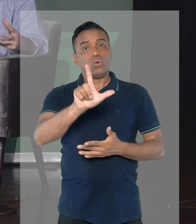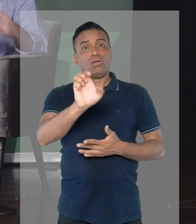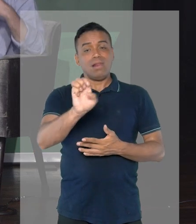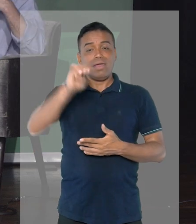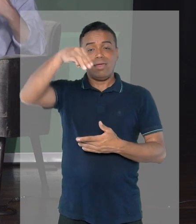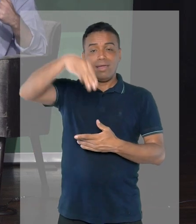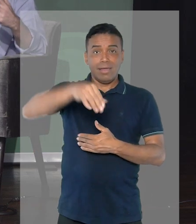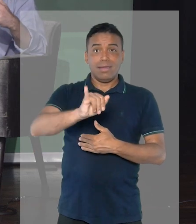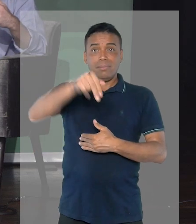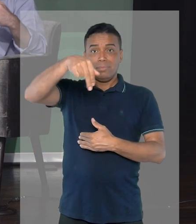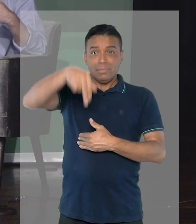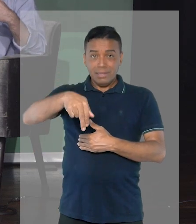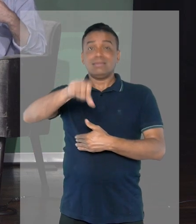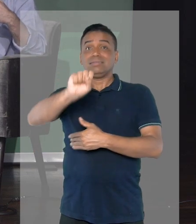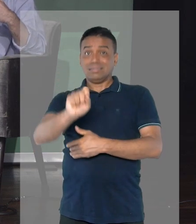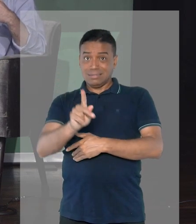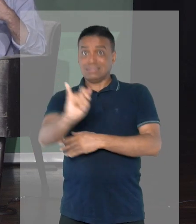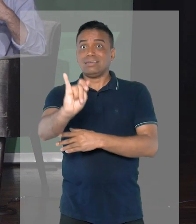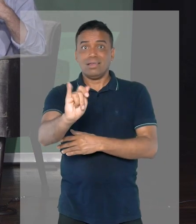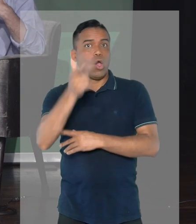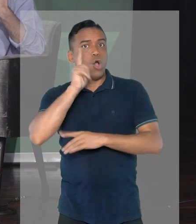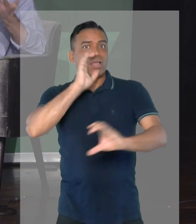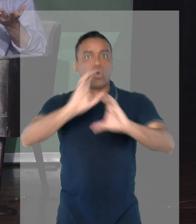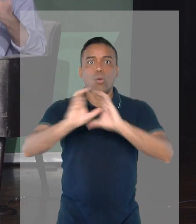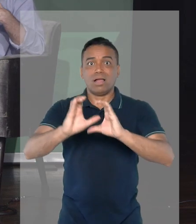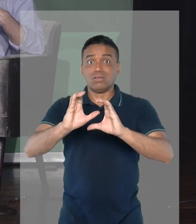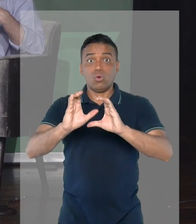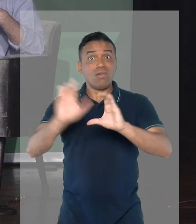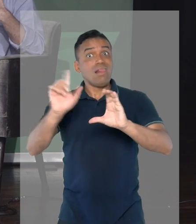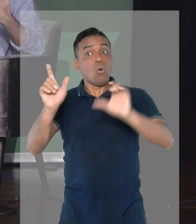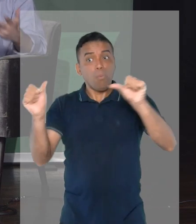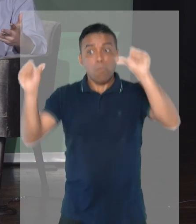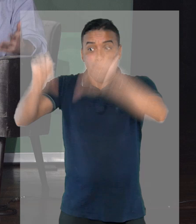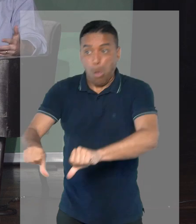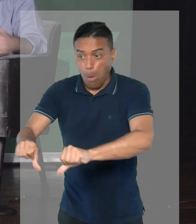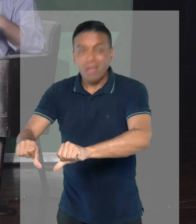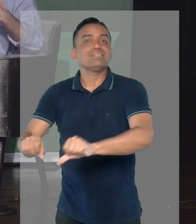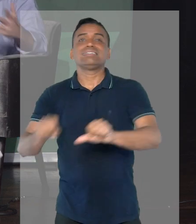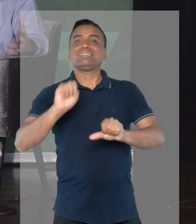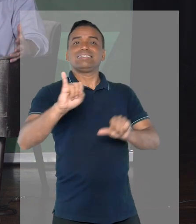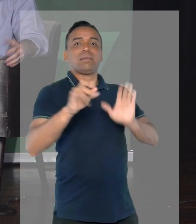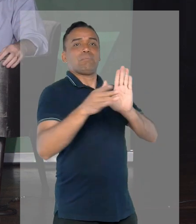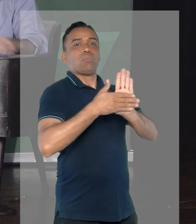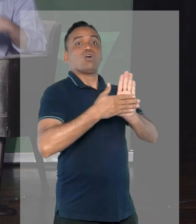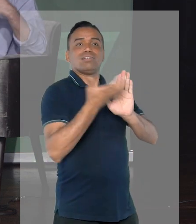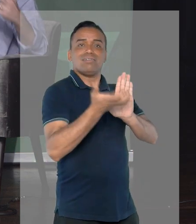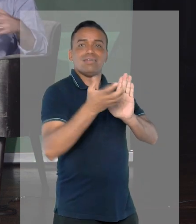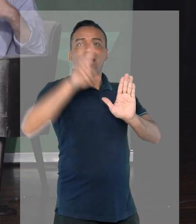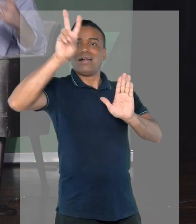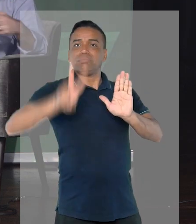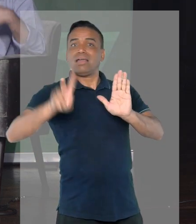isso, essa comunicabilidade, não como fracasso, mas como projeto. Assim. Ele queria ser lido. Ele